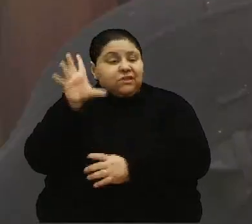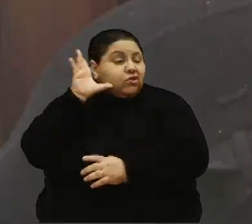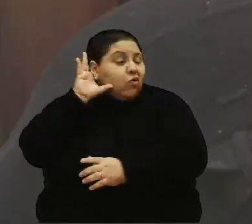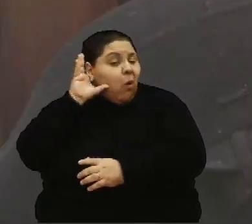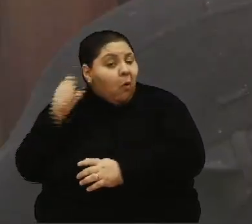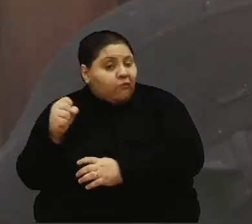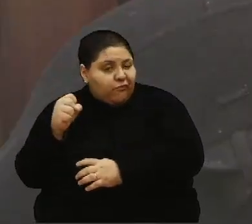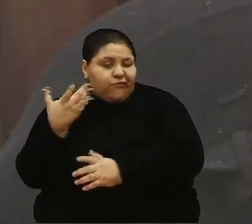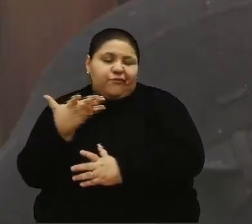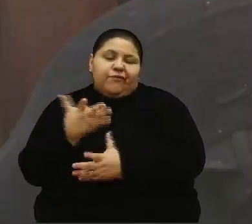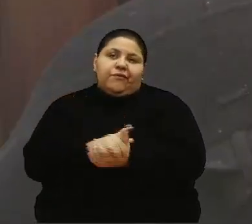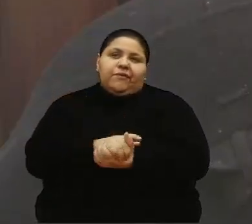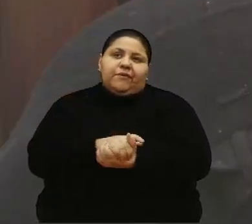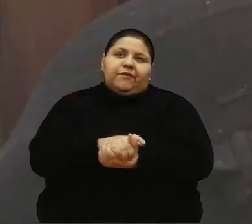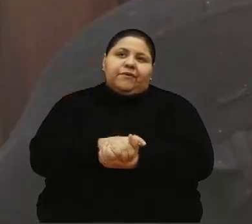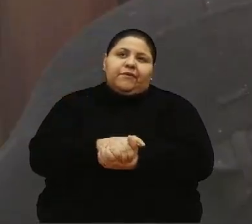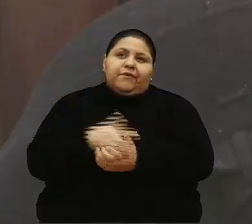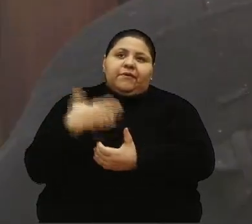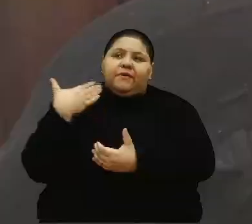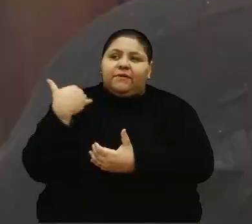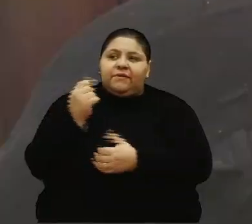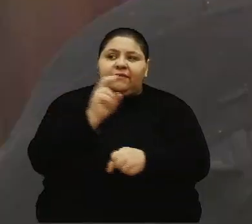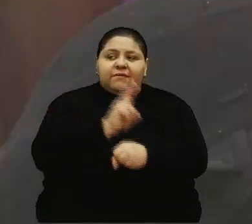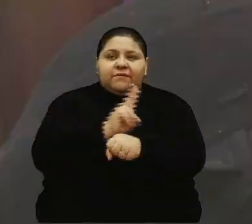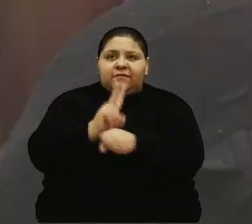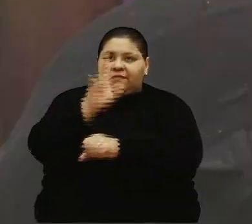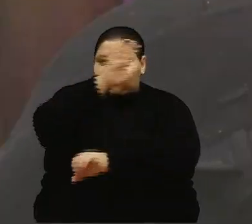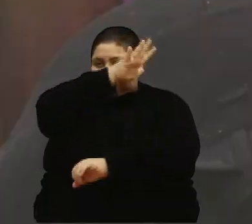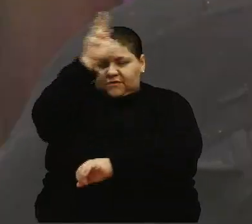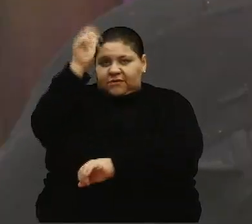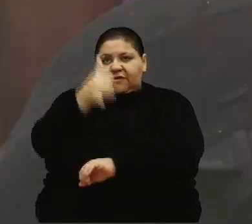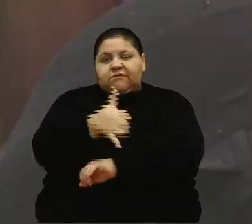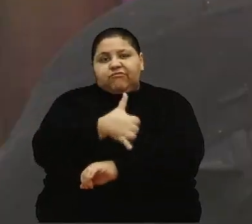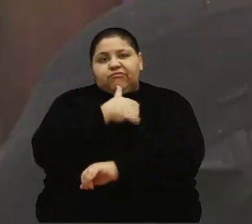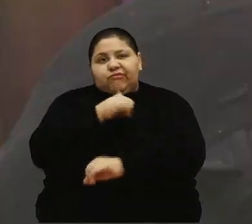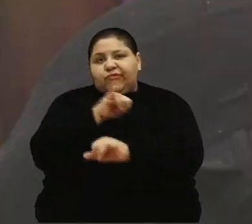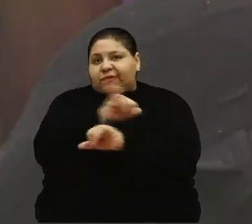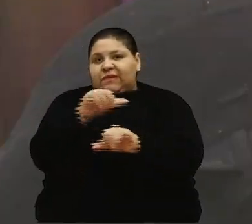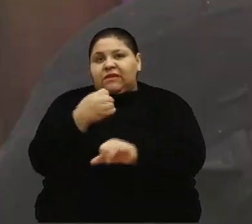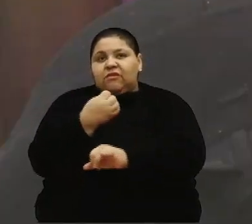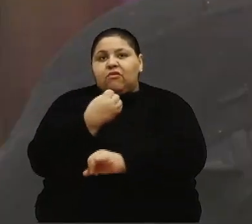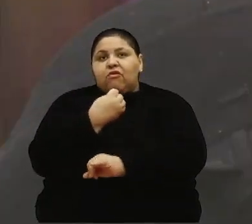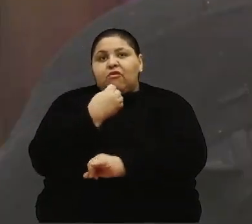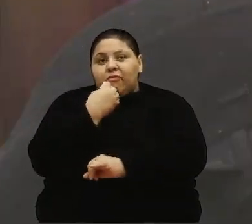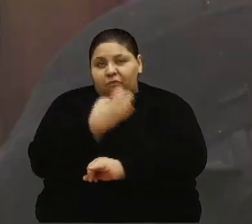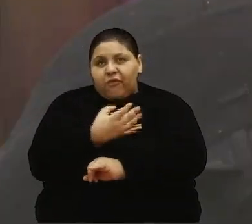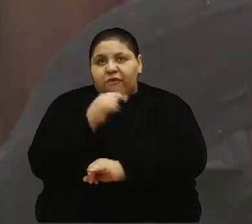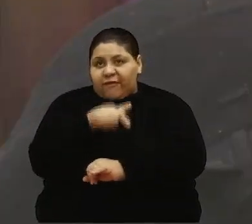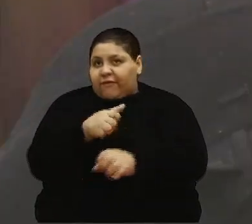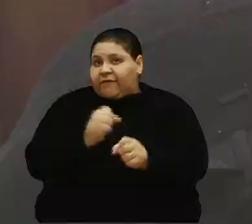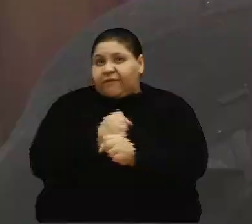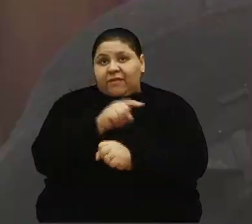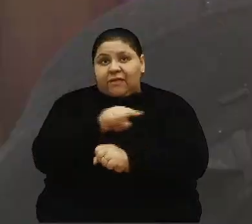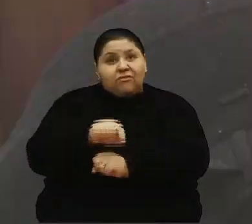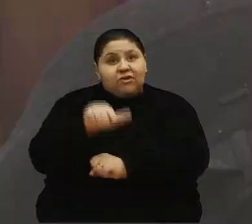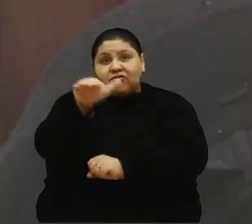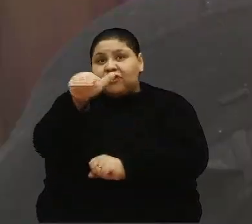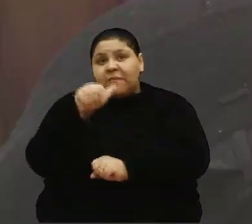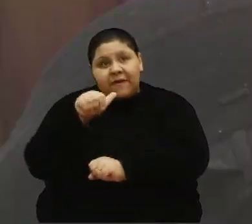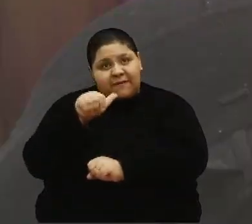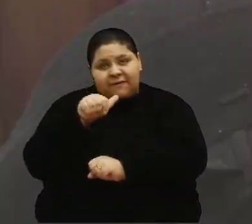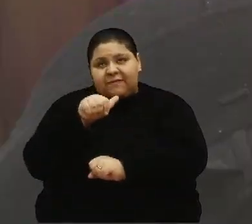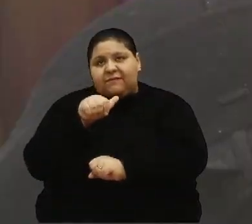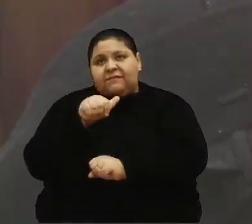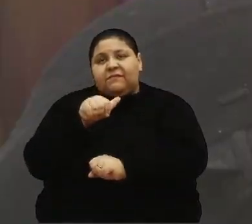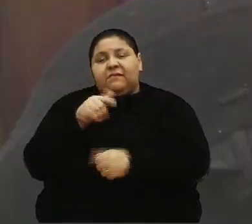dizer, né? Sobre a questão do chamamento dos guardas e, infelizmente, as notícias não são boas. Diz que esse ano não serão chamados, né?